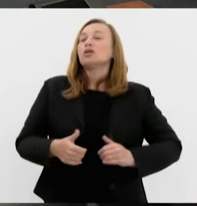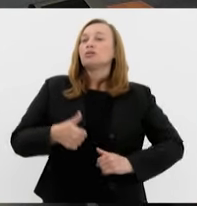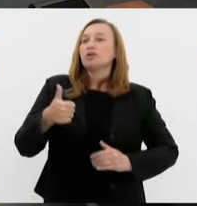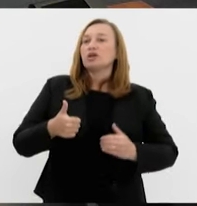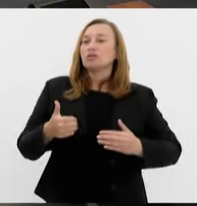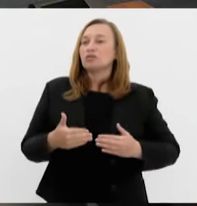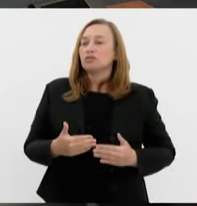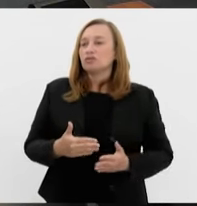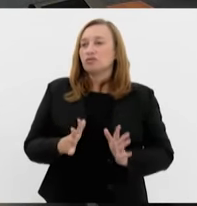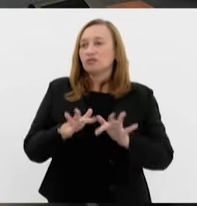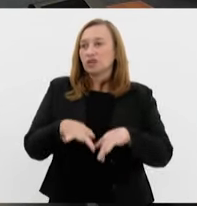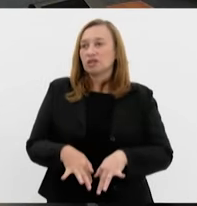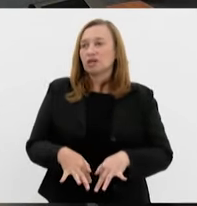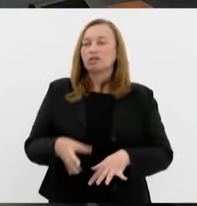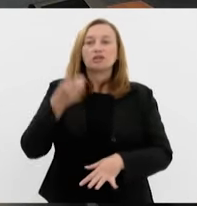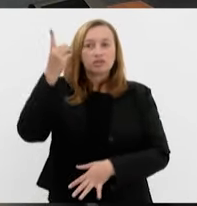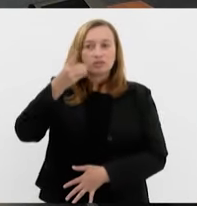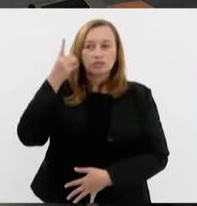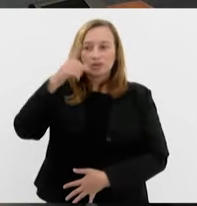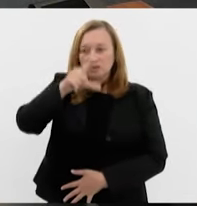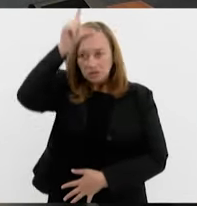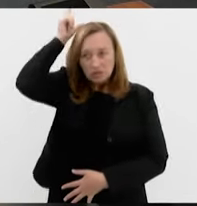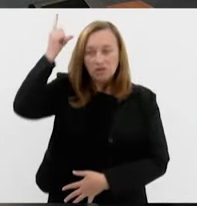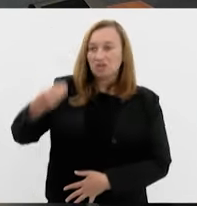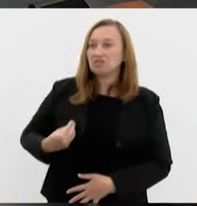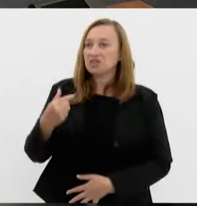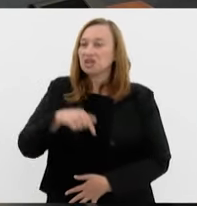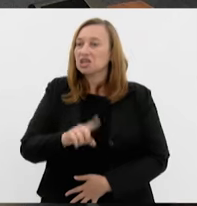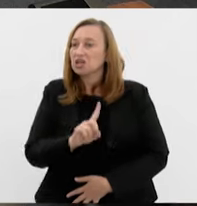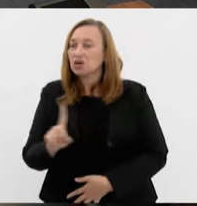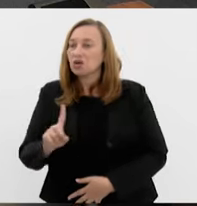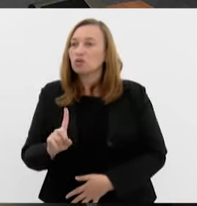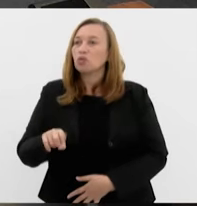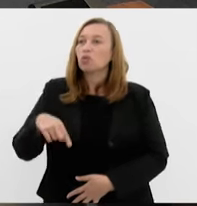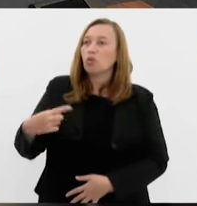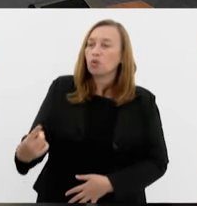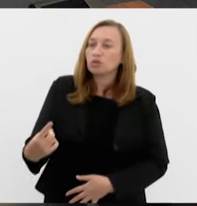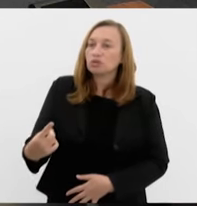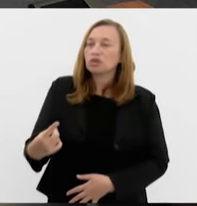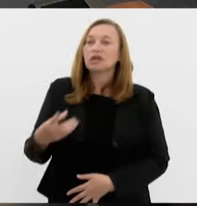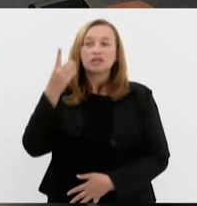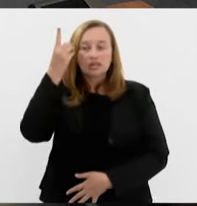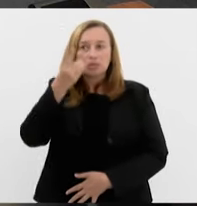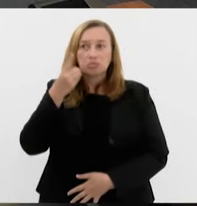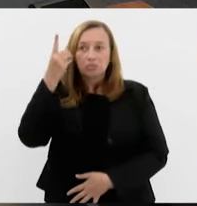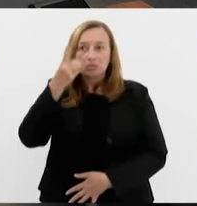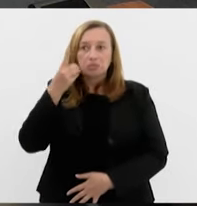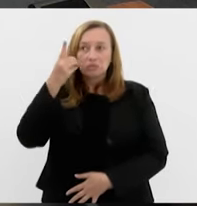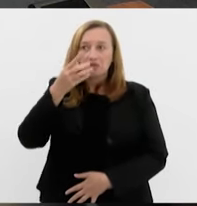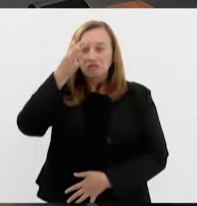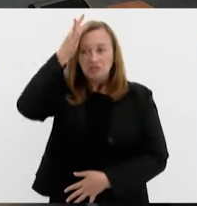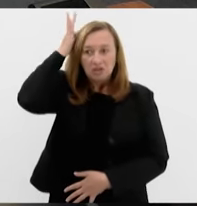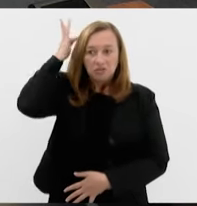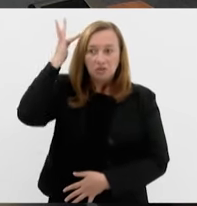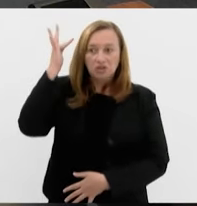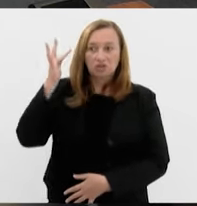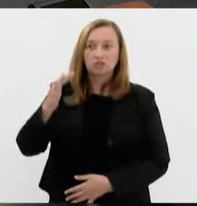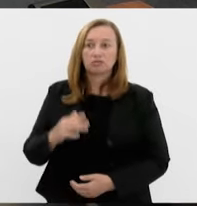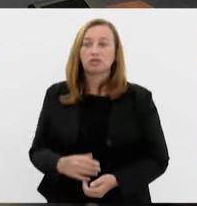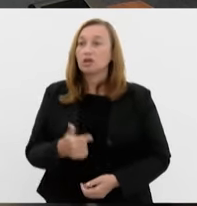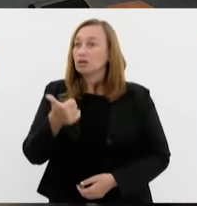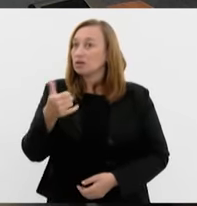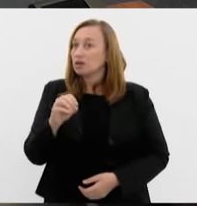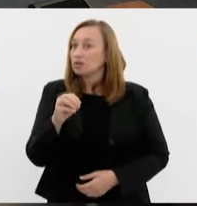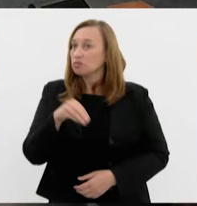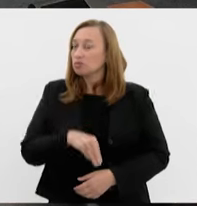inscrito n Deputado luí Paulo não se encontrando presente próximo inscrito é o Nobre Deputado Fred Pacheco vossa excelência dispõe de